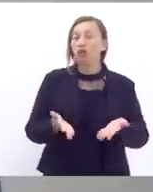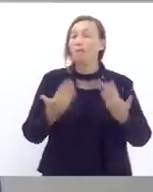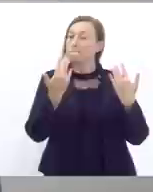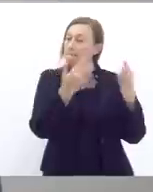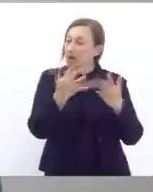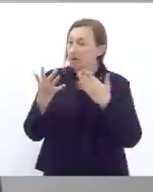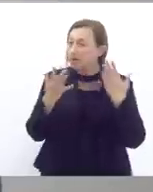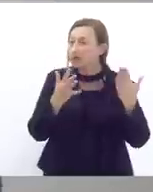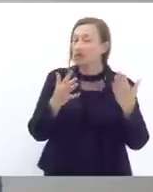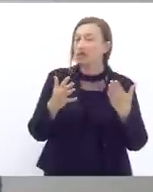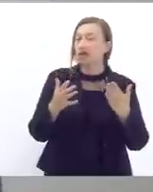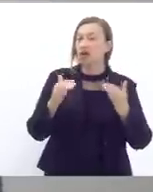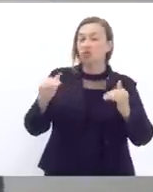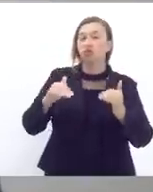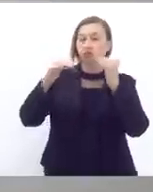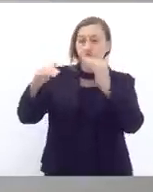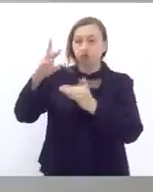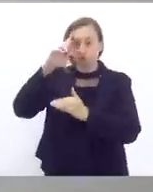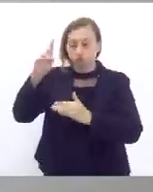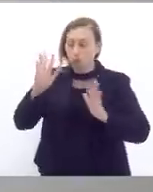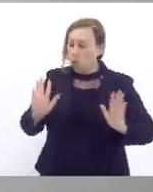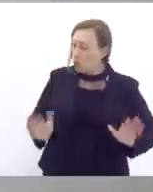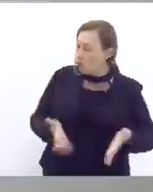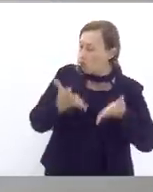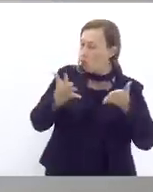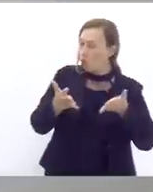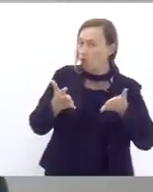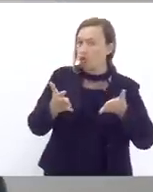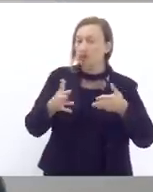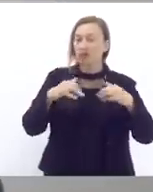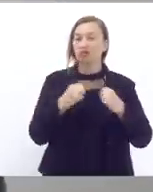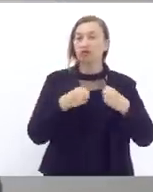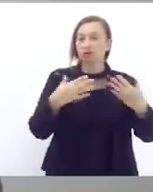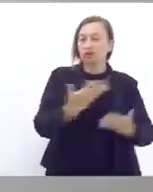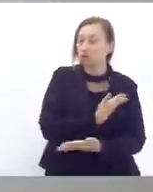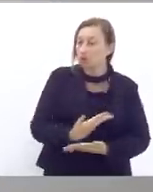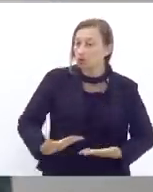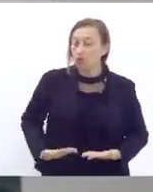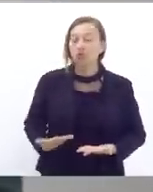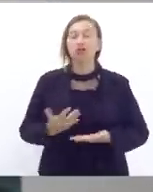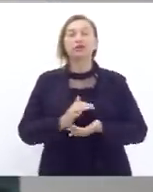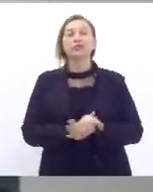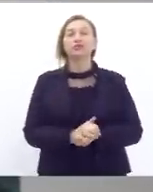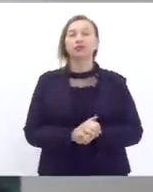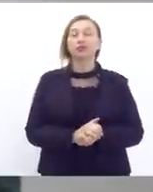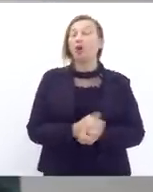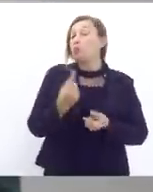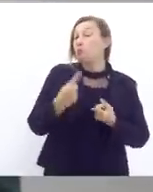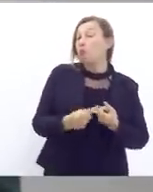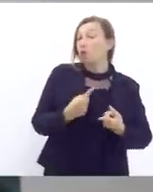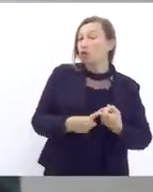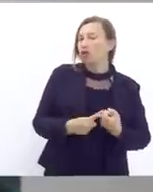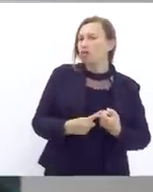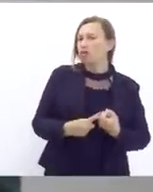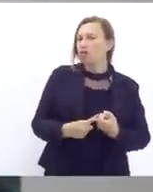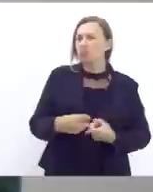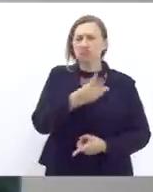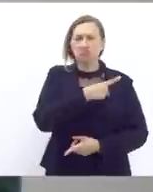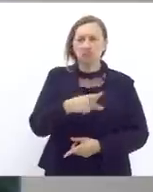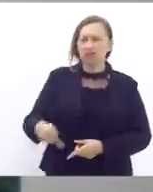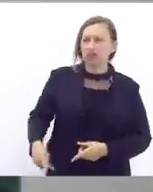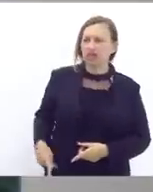parabenizar vossa excelência pela iniciativa de realizar essa audiência pública isso porque como presidente